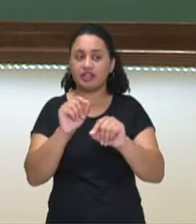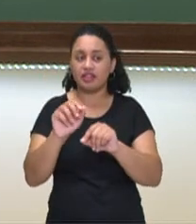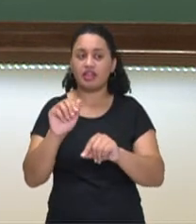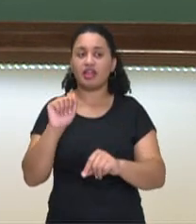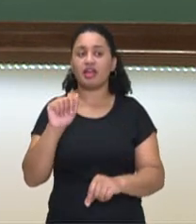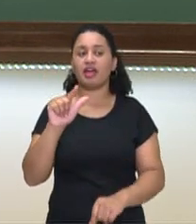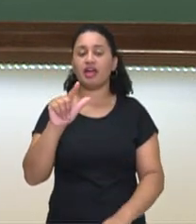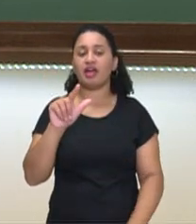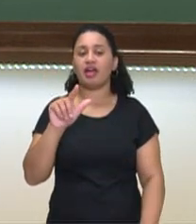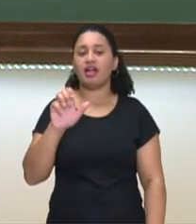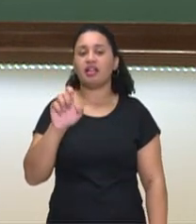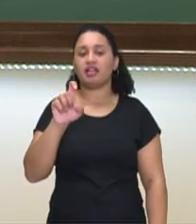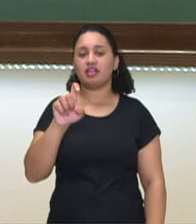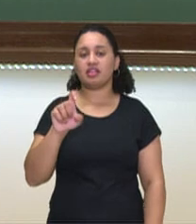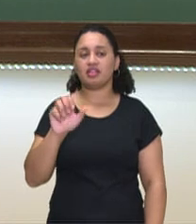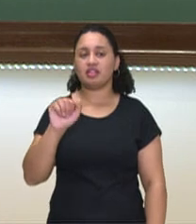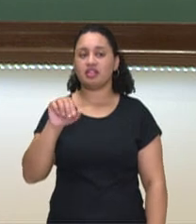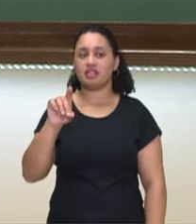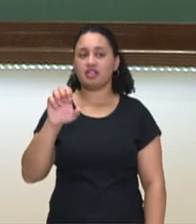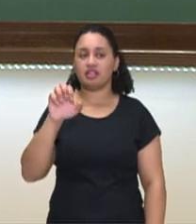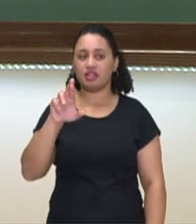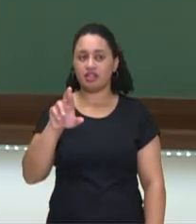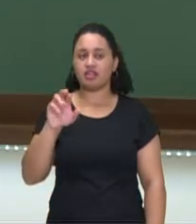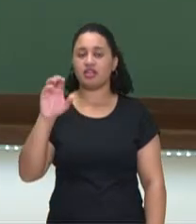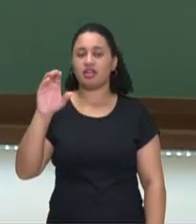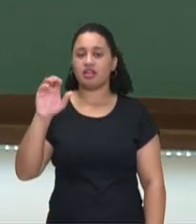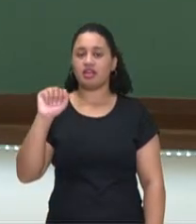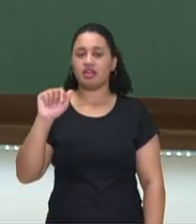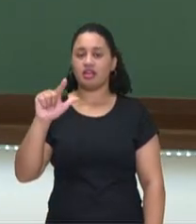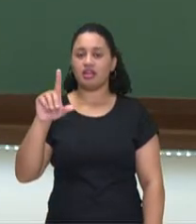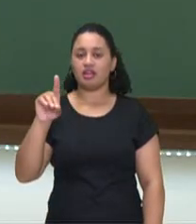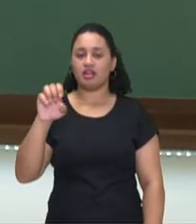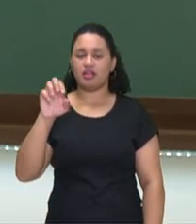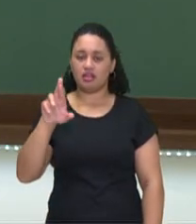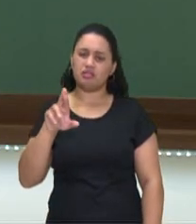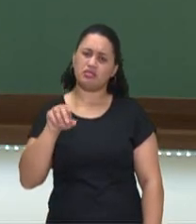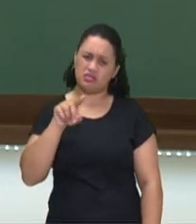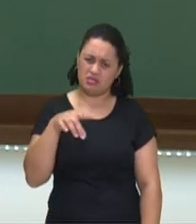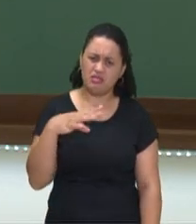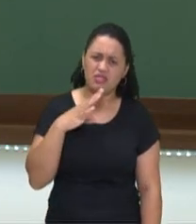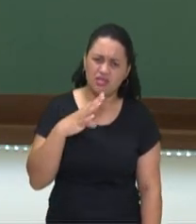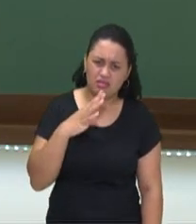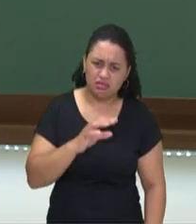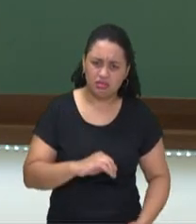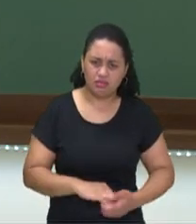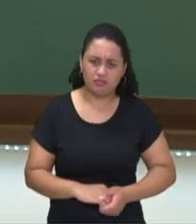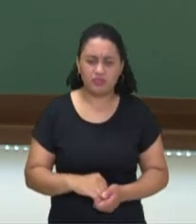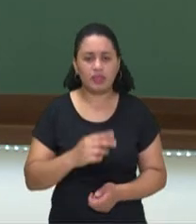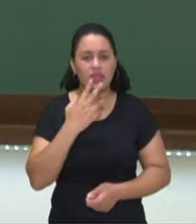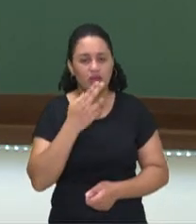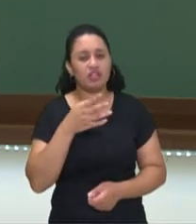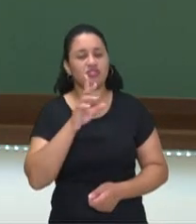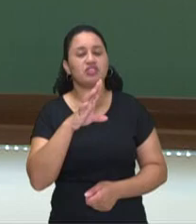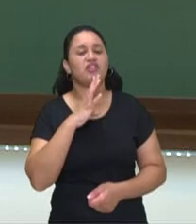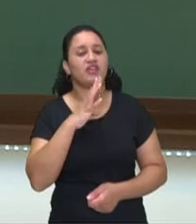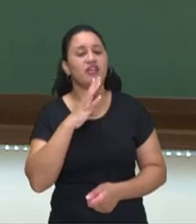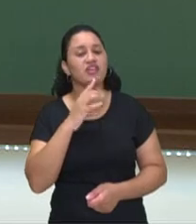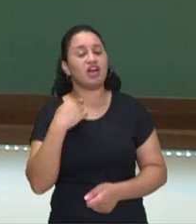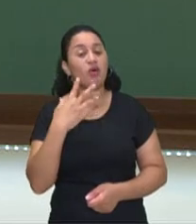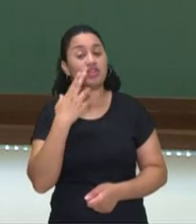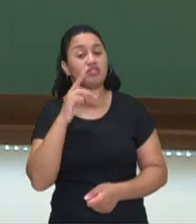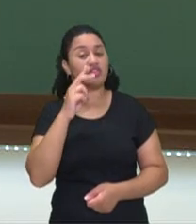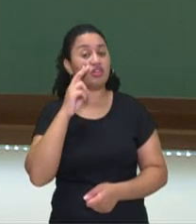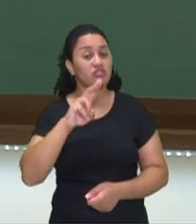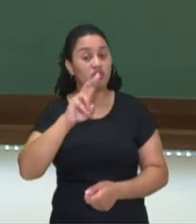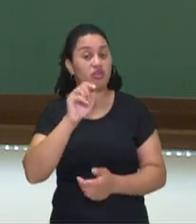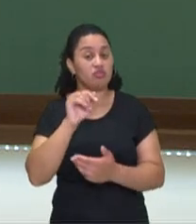Você já ouviu falar nele? Conhece? Acho que você já deve ter visto algumas imagens de obras